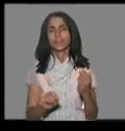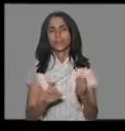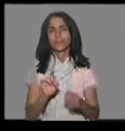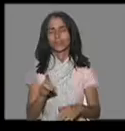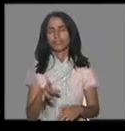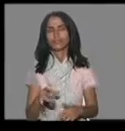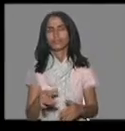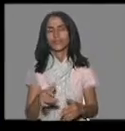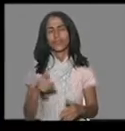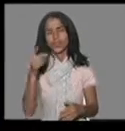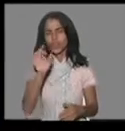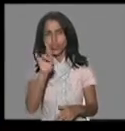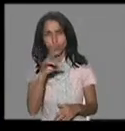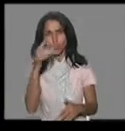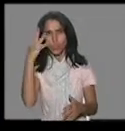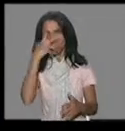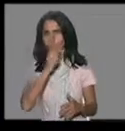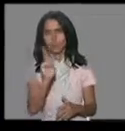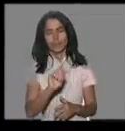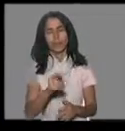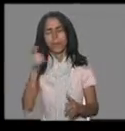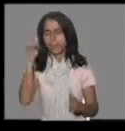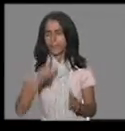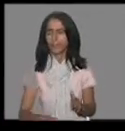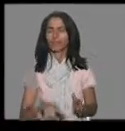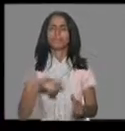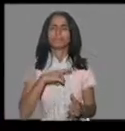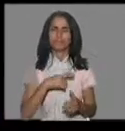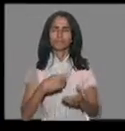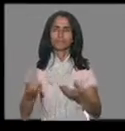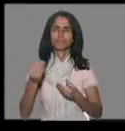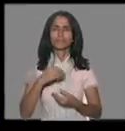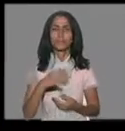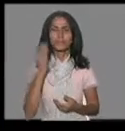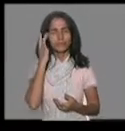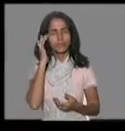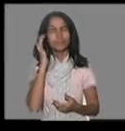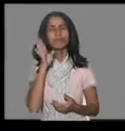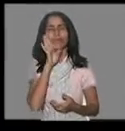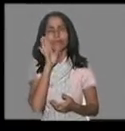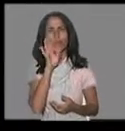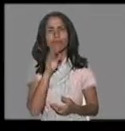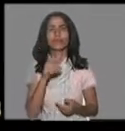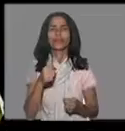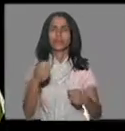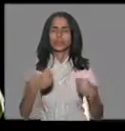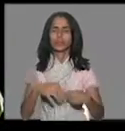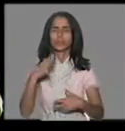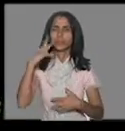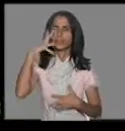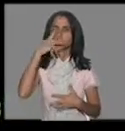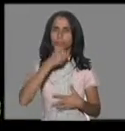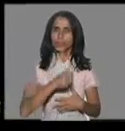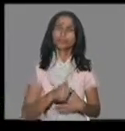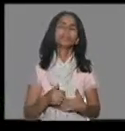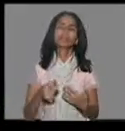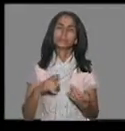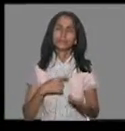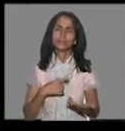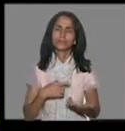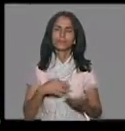muita coisa para além de bonito né então eu acho acho bacana eu acho que a estética ela tem ela tem uma abordagem